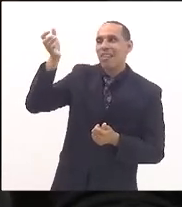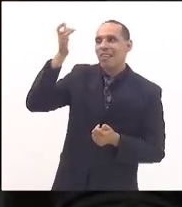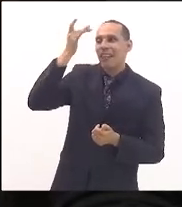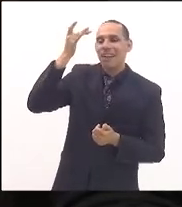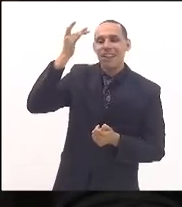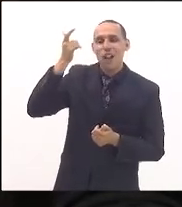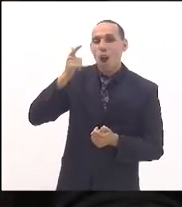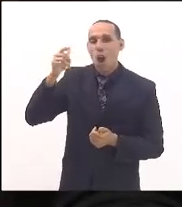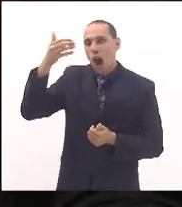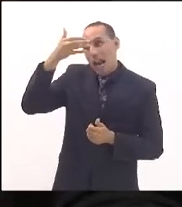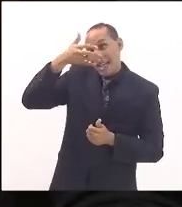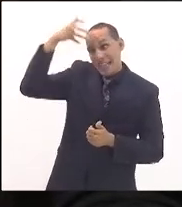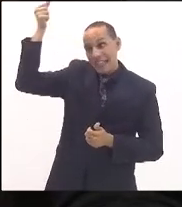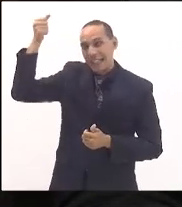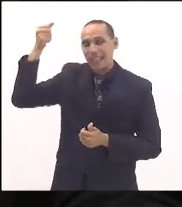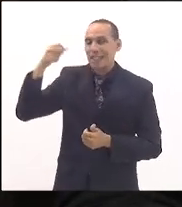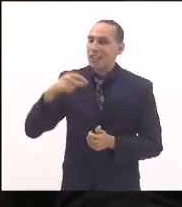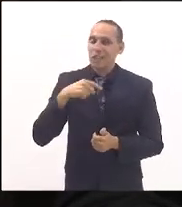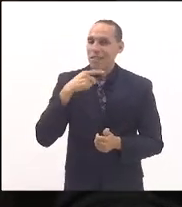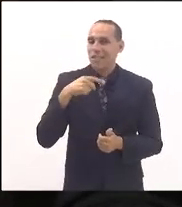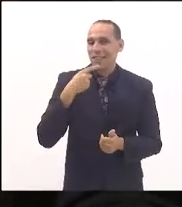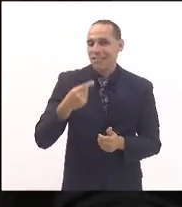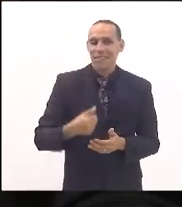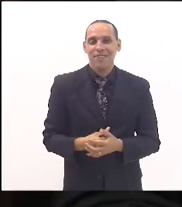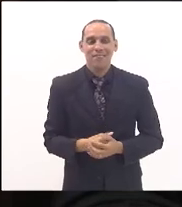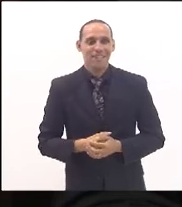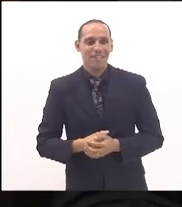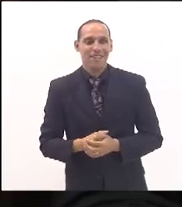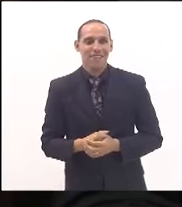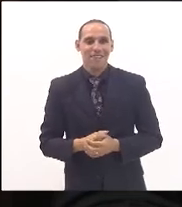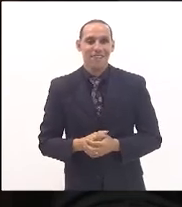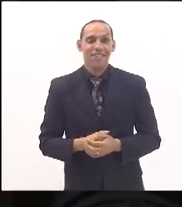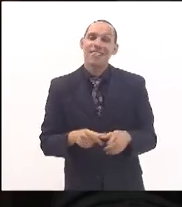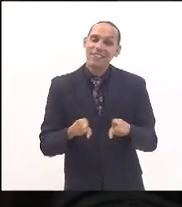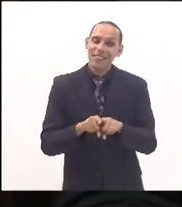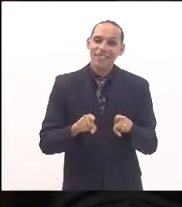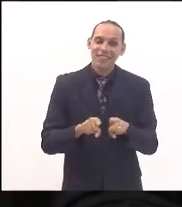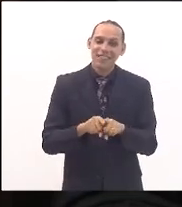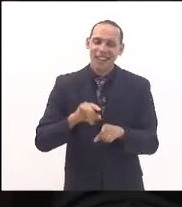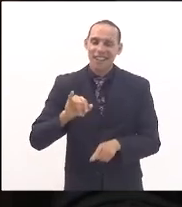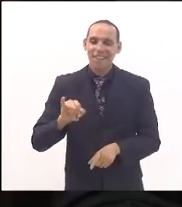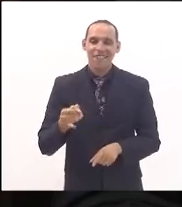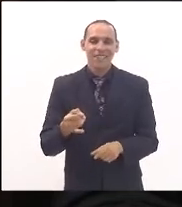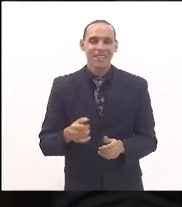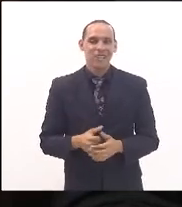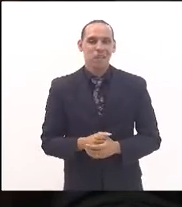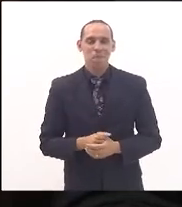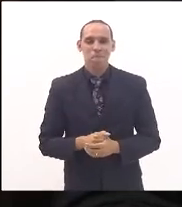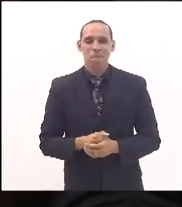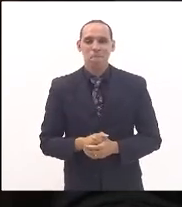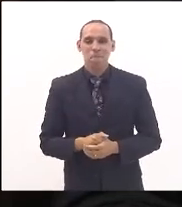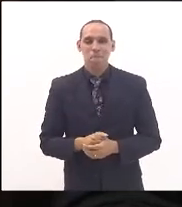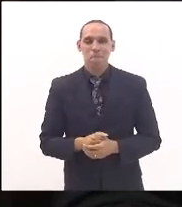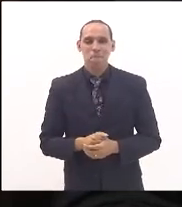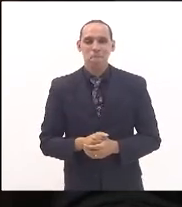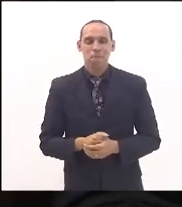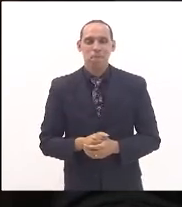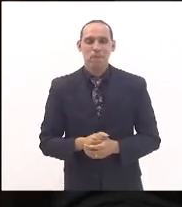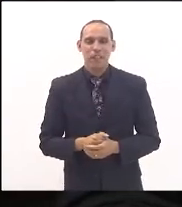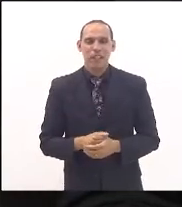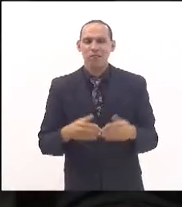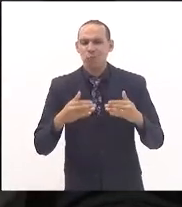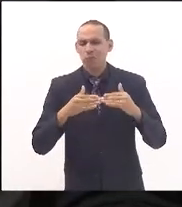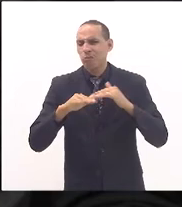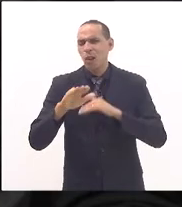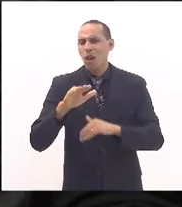pode nos subtrair Oi e aí também aproveitar para discutir